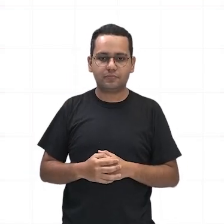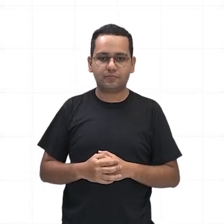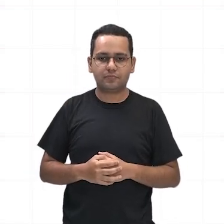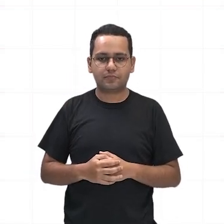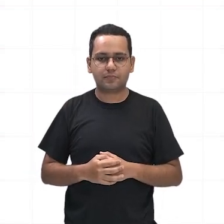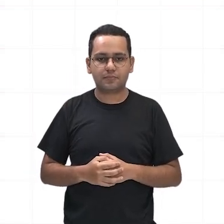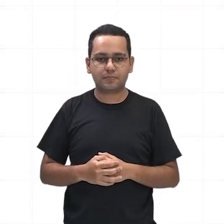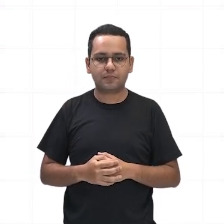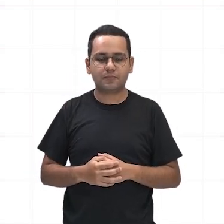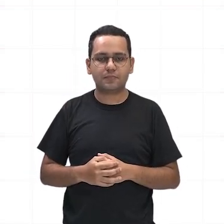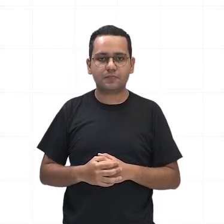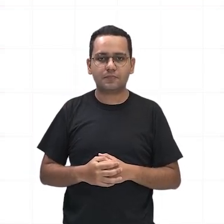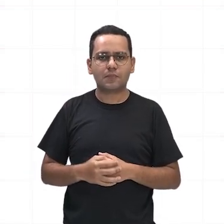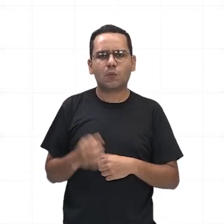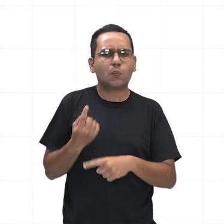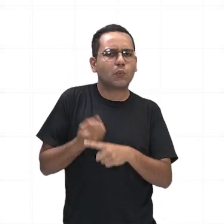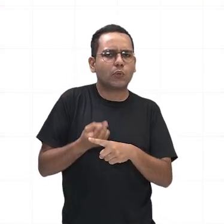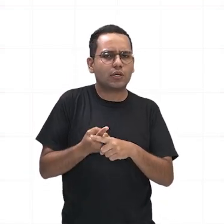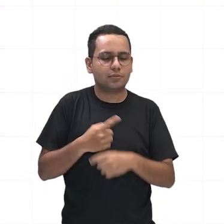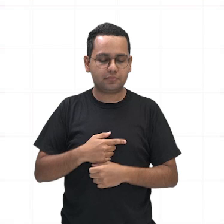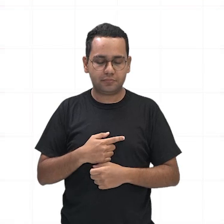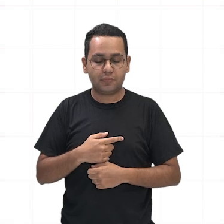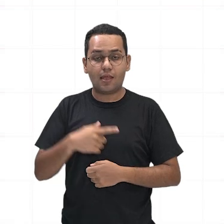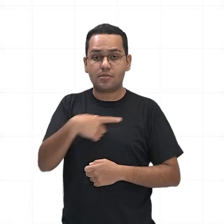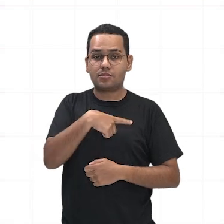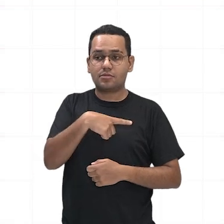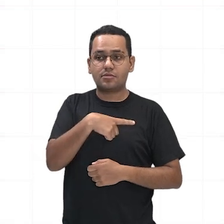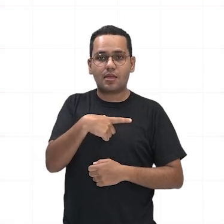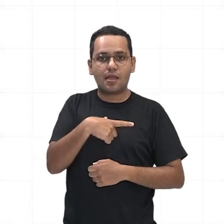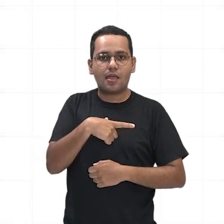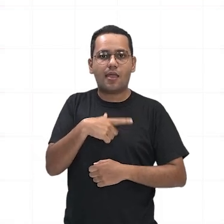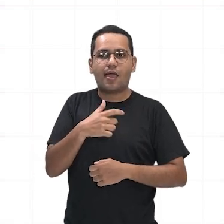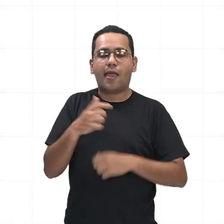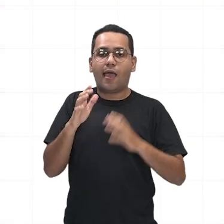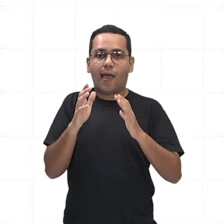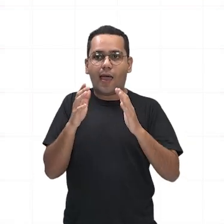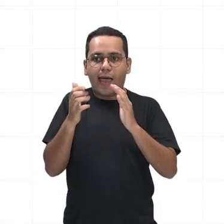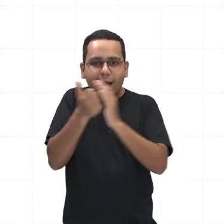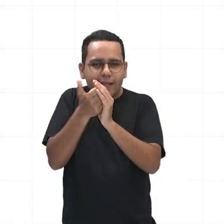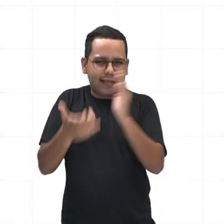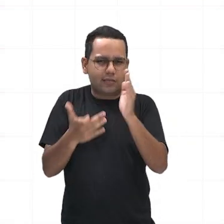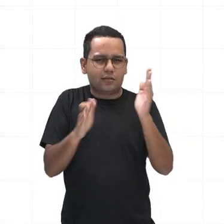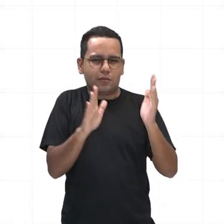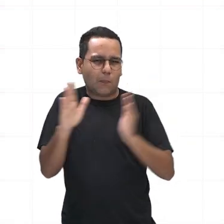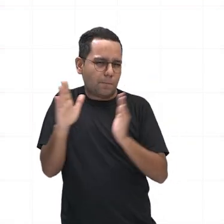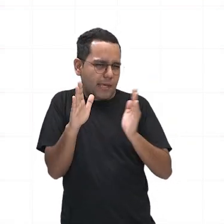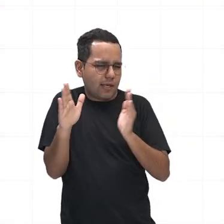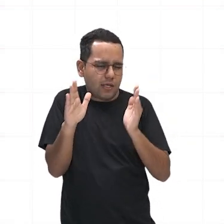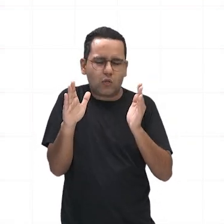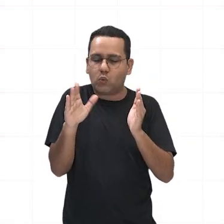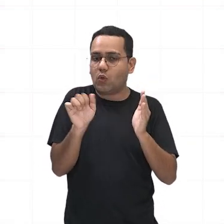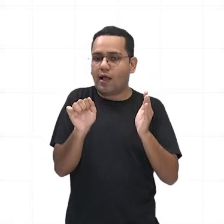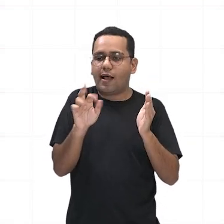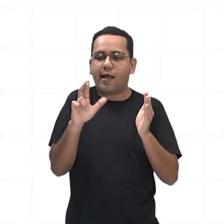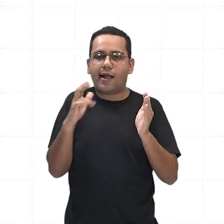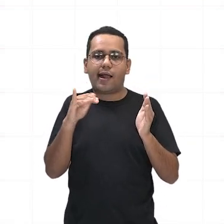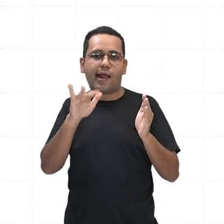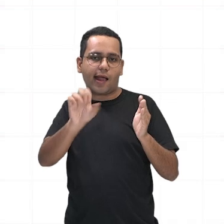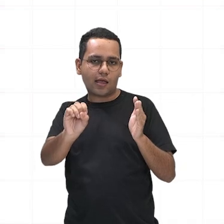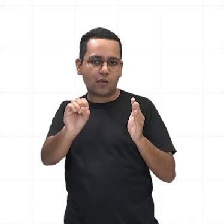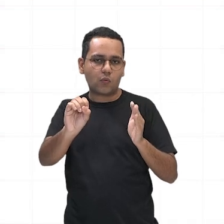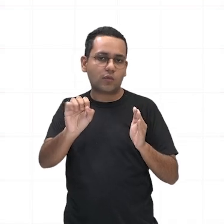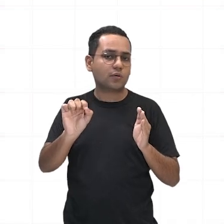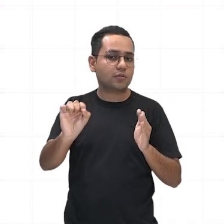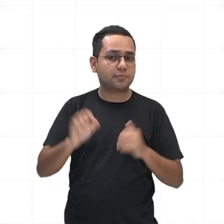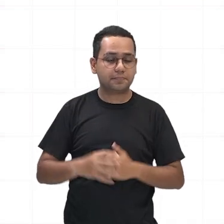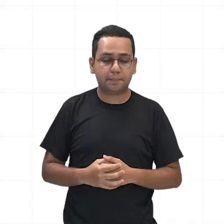por quê? Porque elas são, então, vão caracterizar, então, este período, tá? Exatamente aí das polis, que é